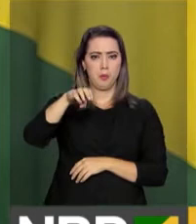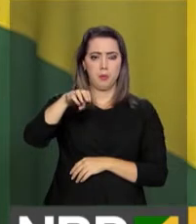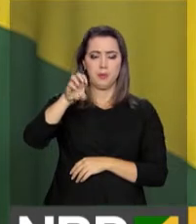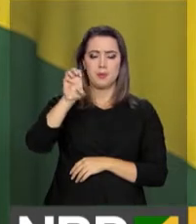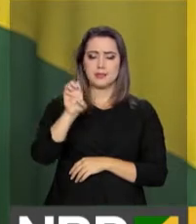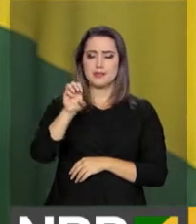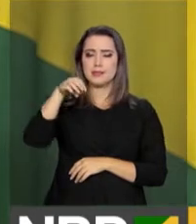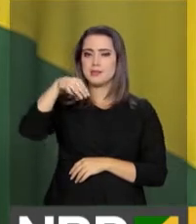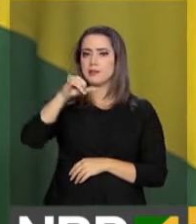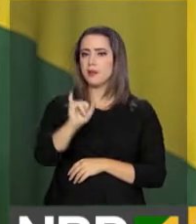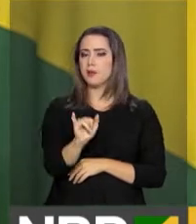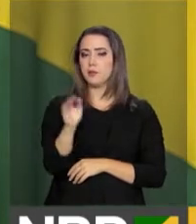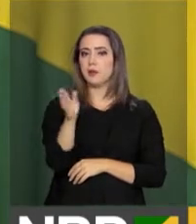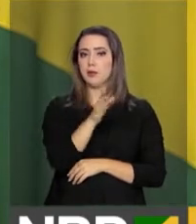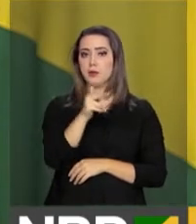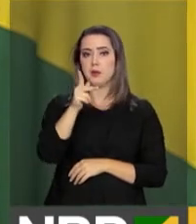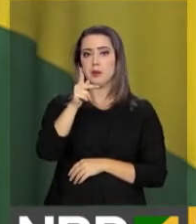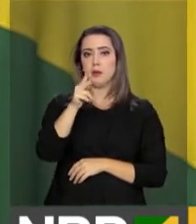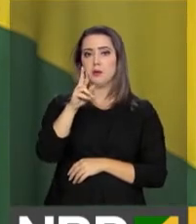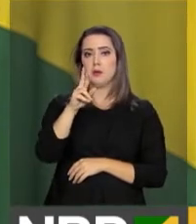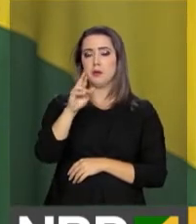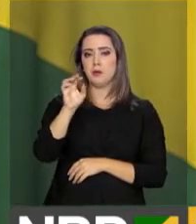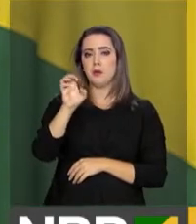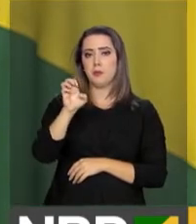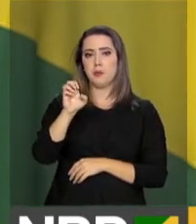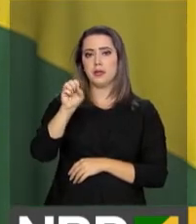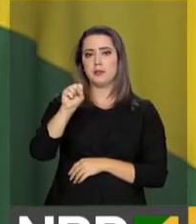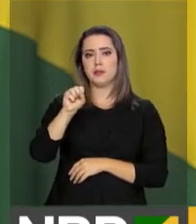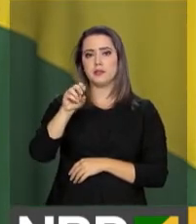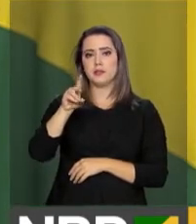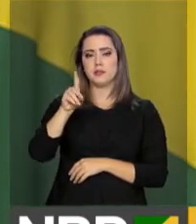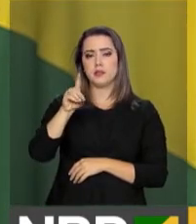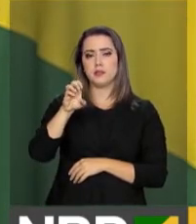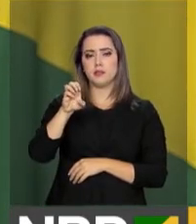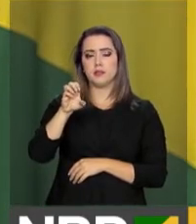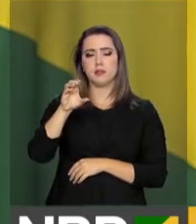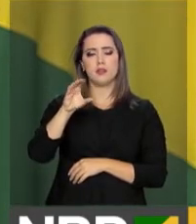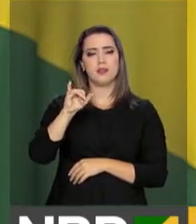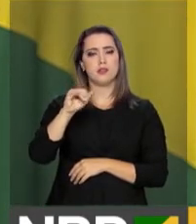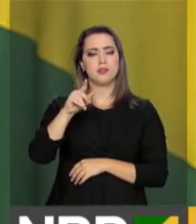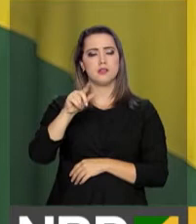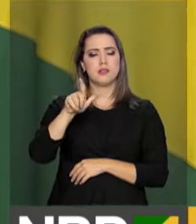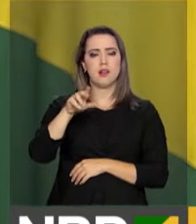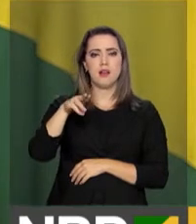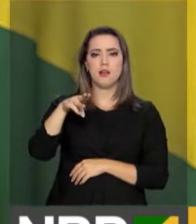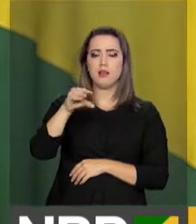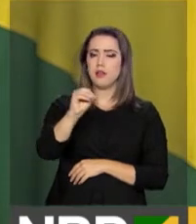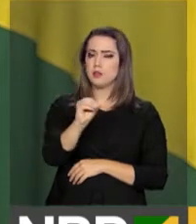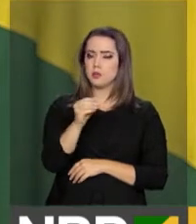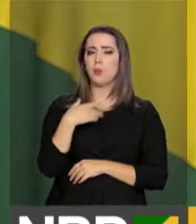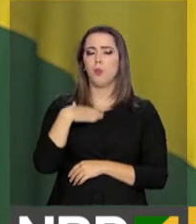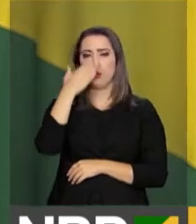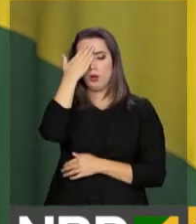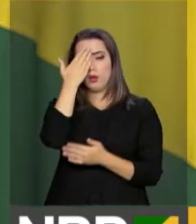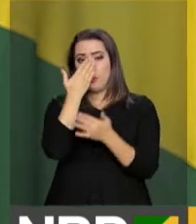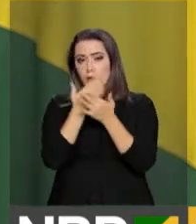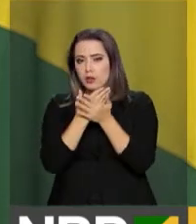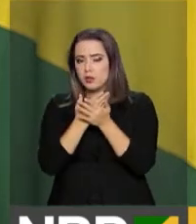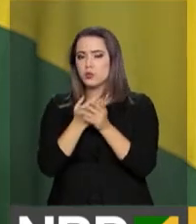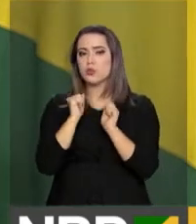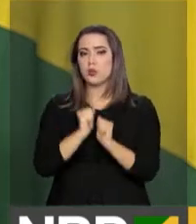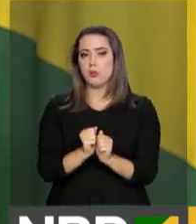eu quero até voltar a esse tema porque acha que pode ser o caminho para o brasil num futuro próximo